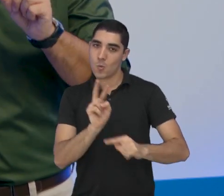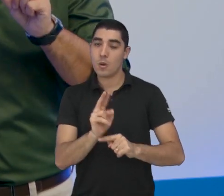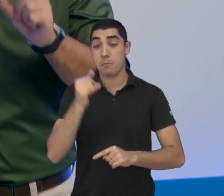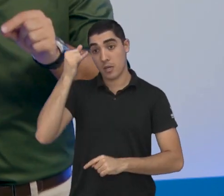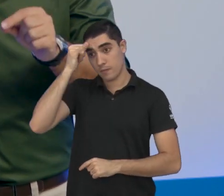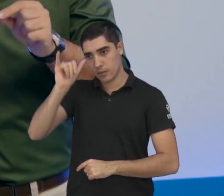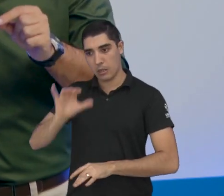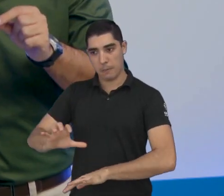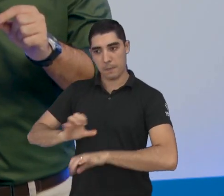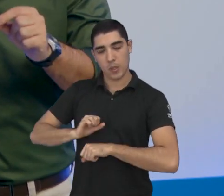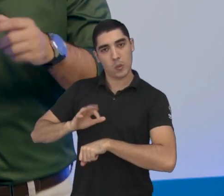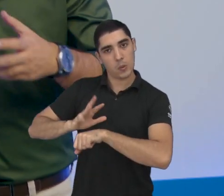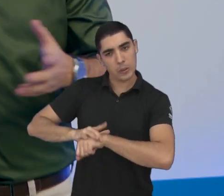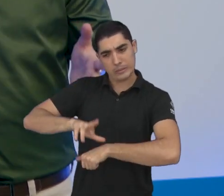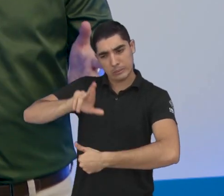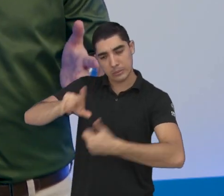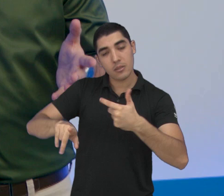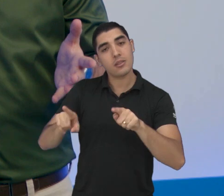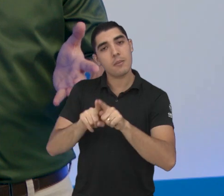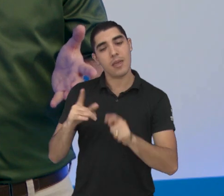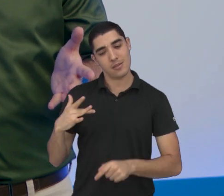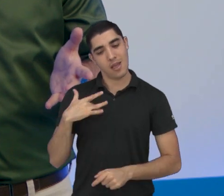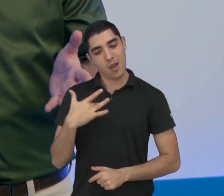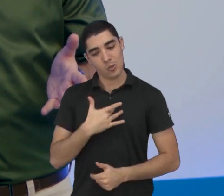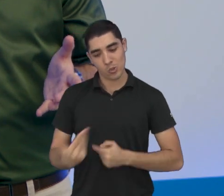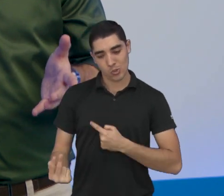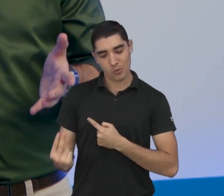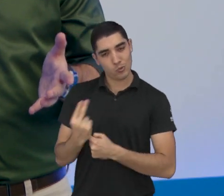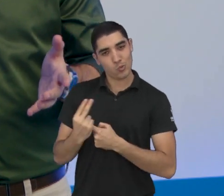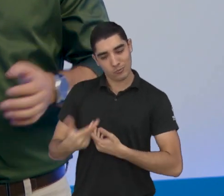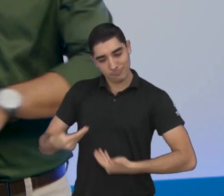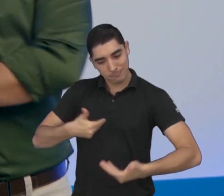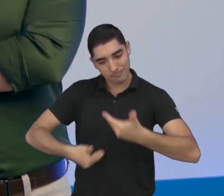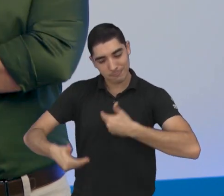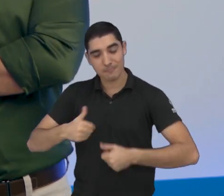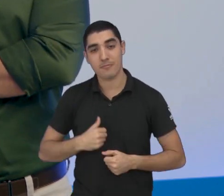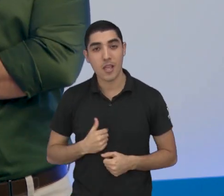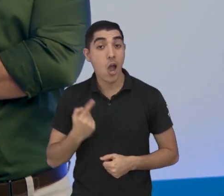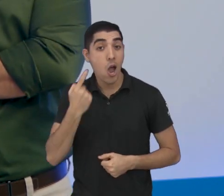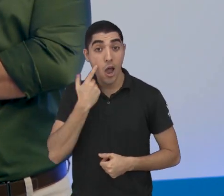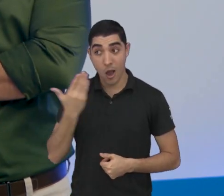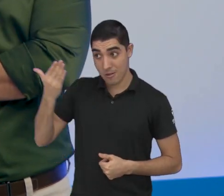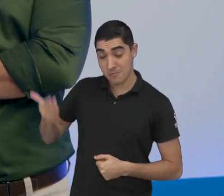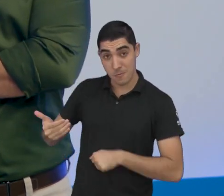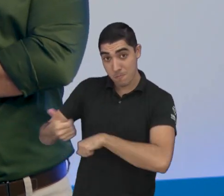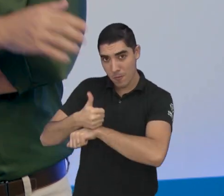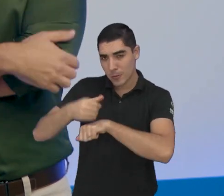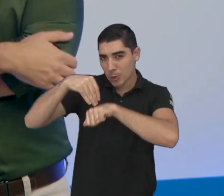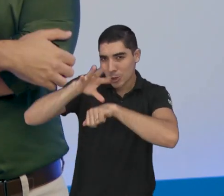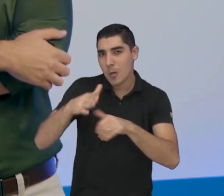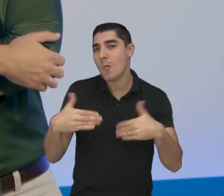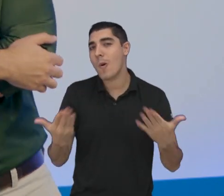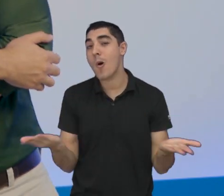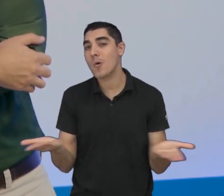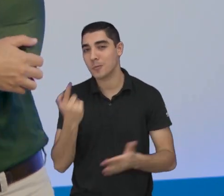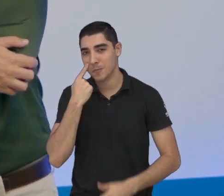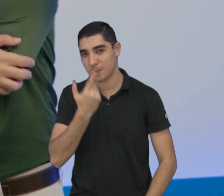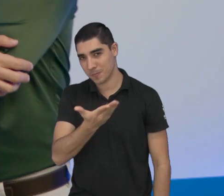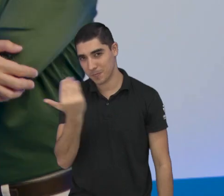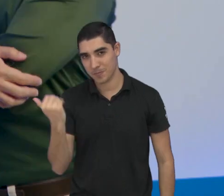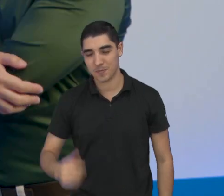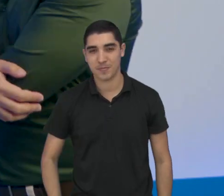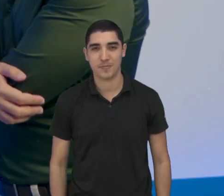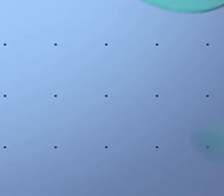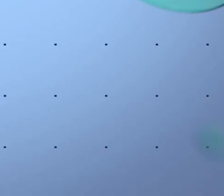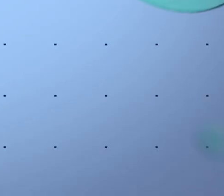fundamentais para você prevenir doenças e buscar hábitos mais saudáveis. E vamos ver qual orientação nossos especialistas prepararam para a